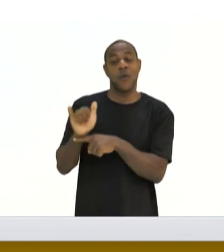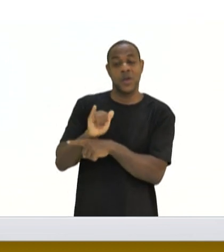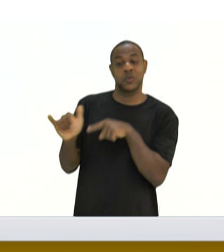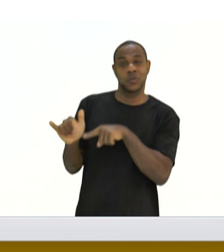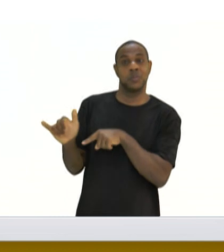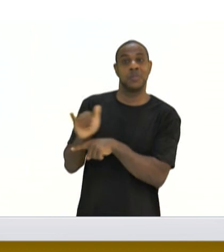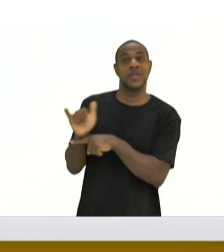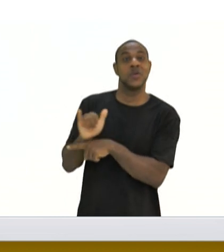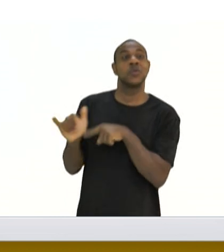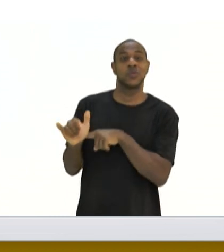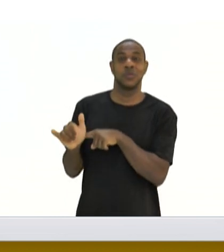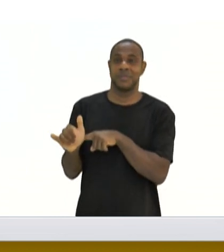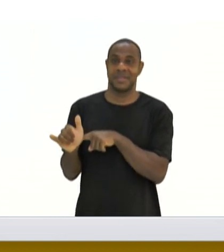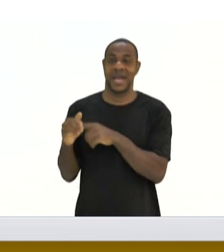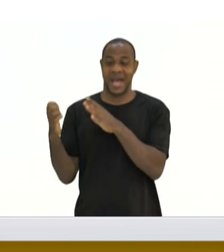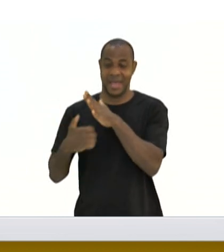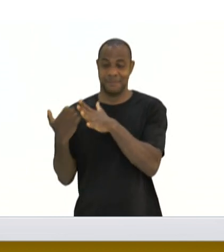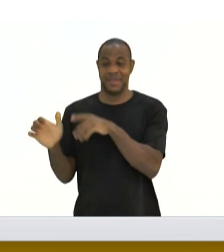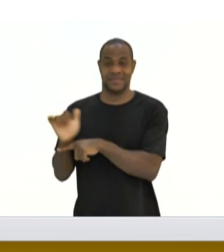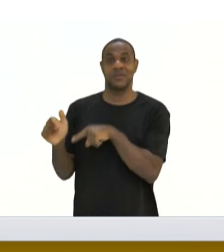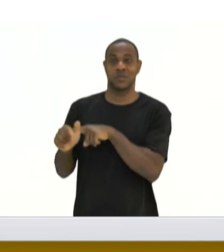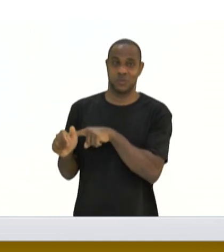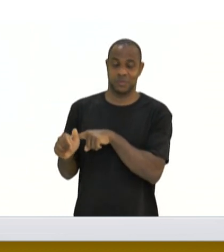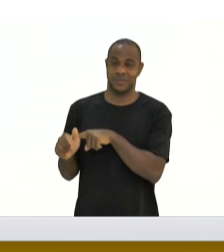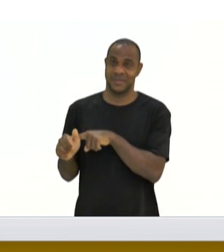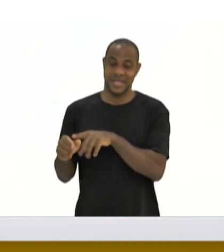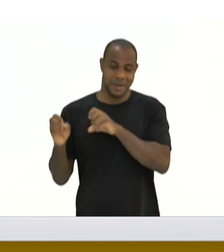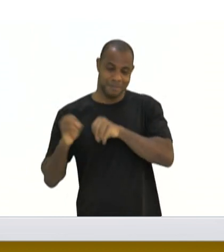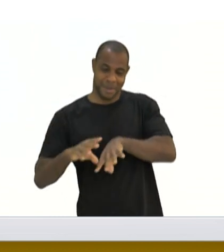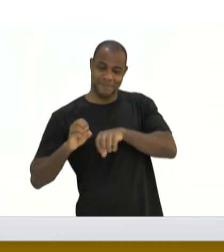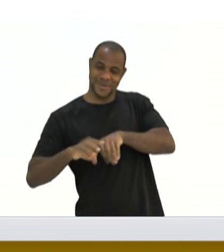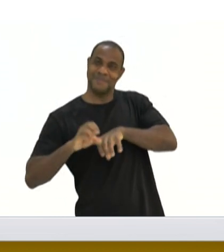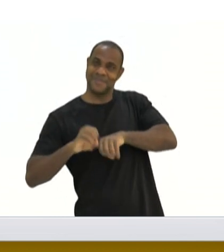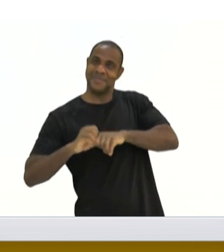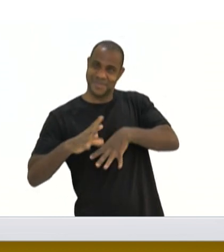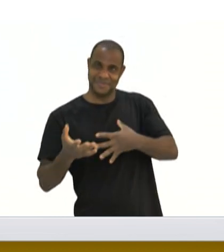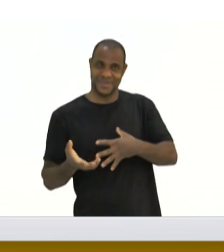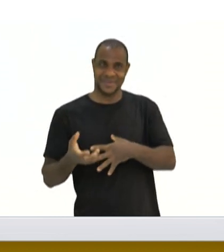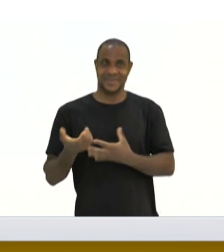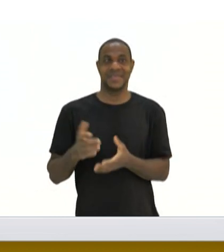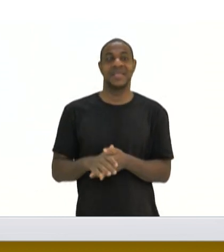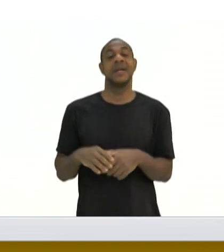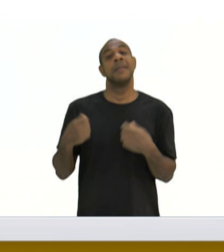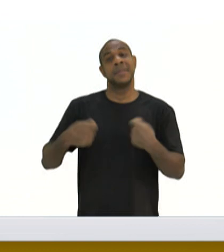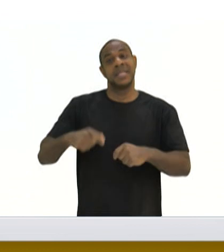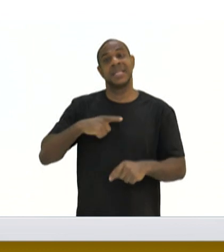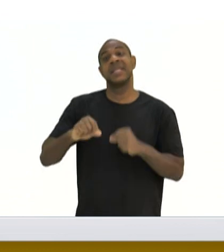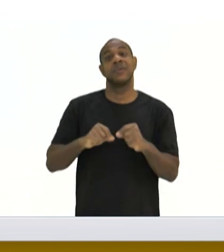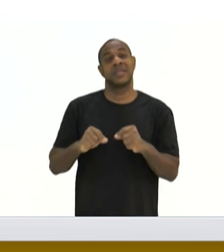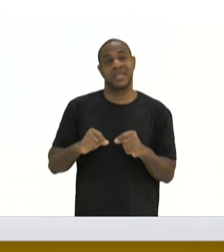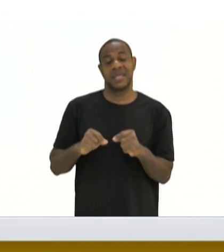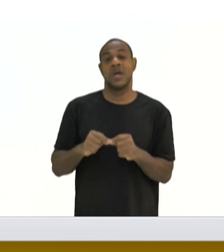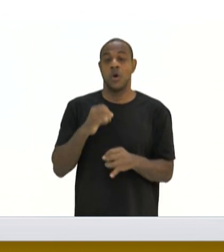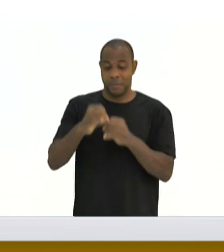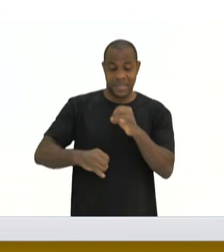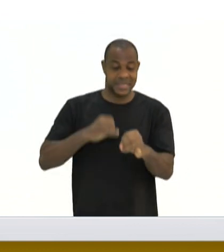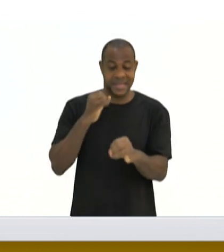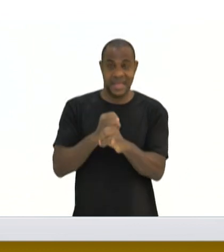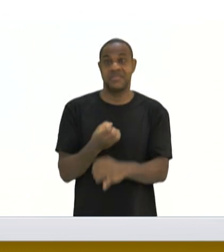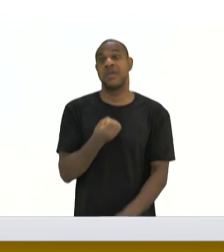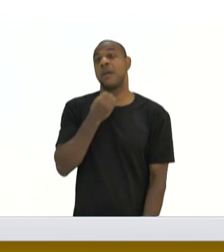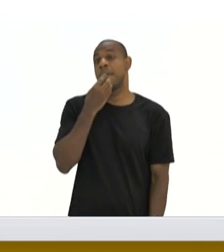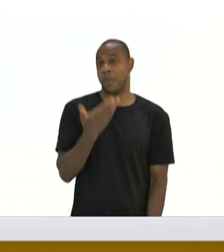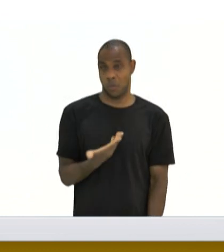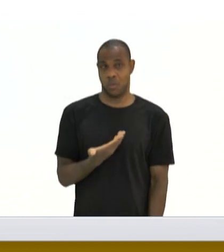detalhes técnicos Como qual velocidade e vídeo tem que ter a banda larga o mínimo de uma estrutura para uma